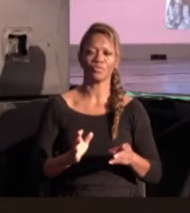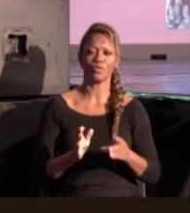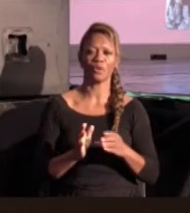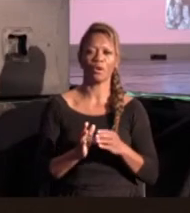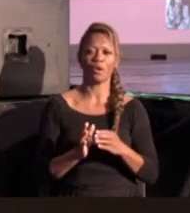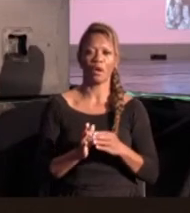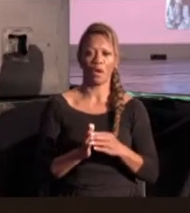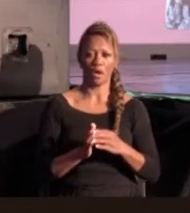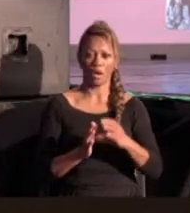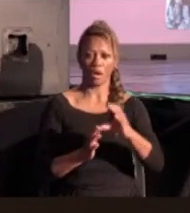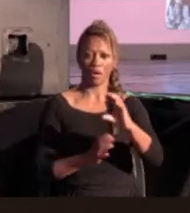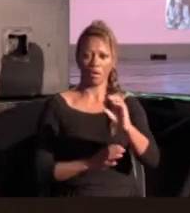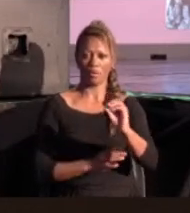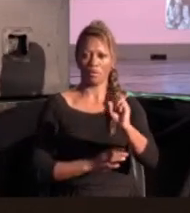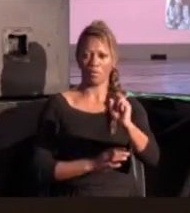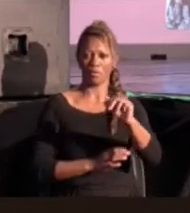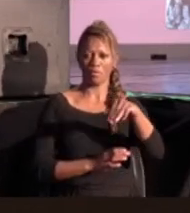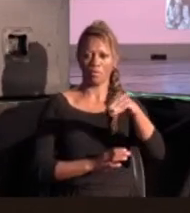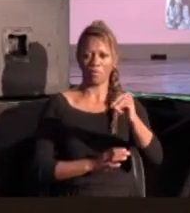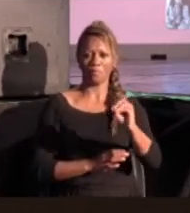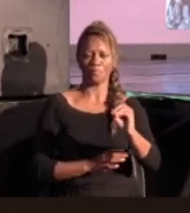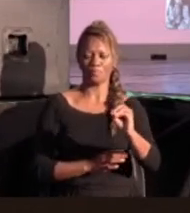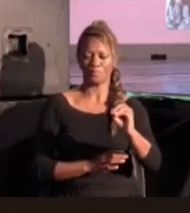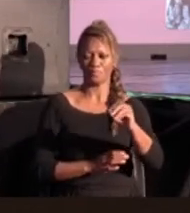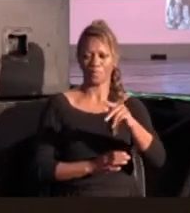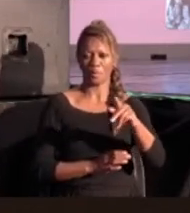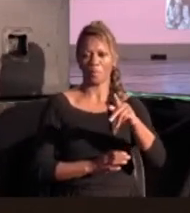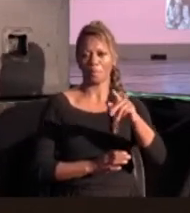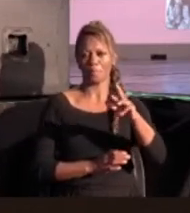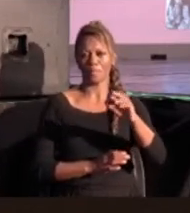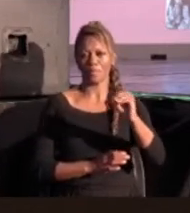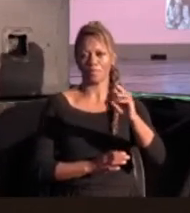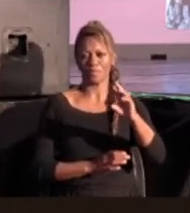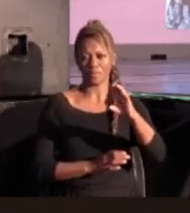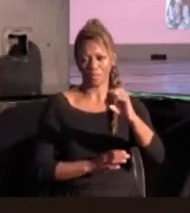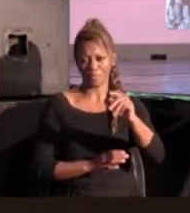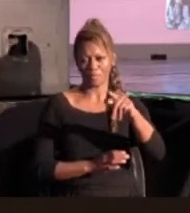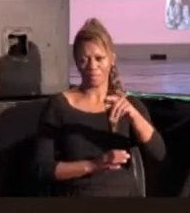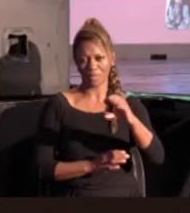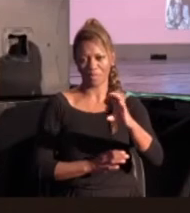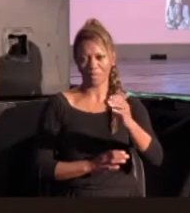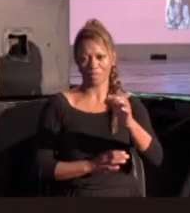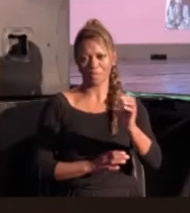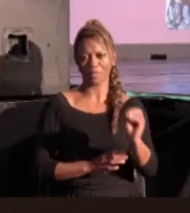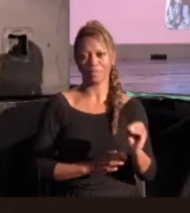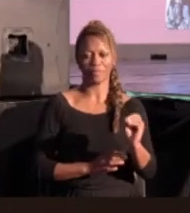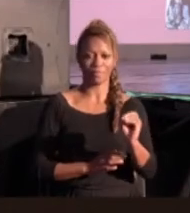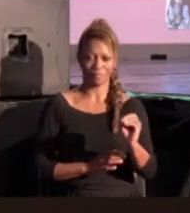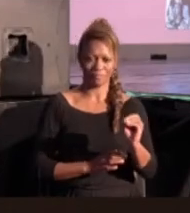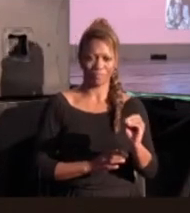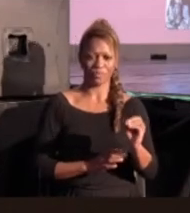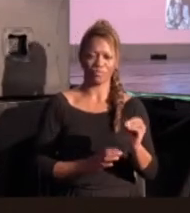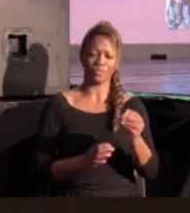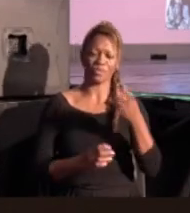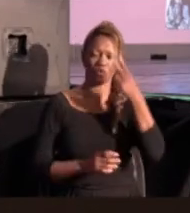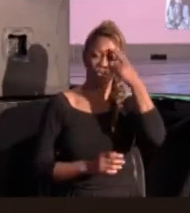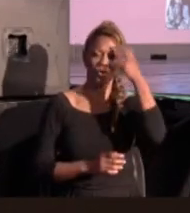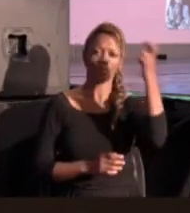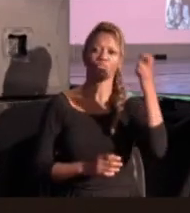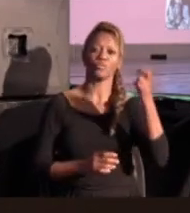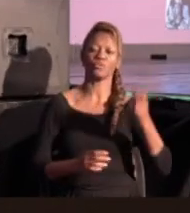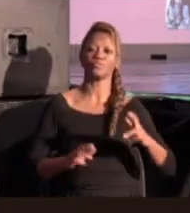em cosmopercepção. O que isso significa? Algumas culturas são mais cosmotáteis, outras